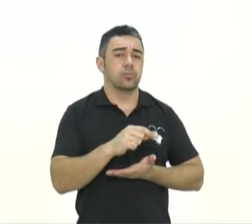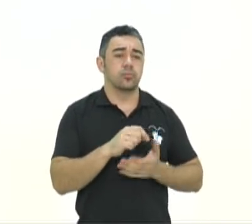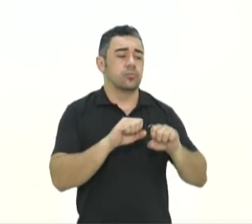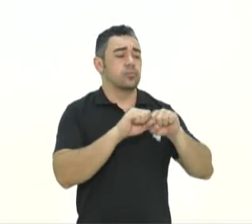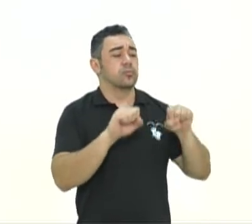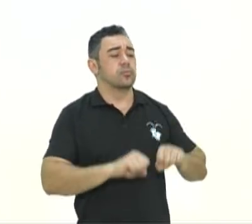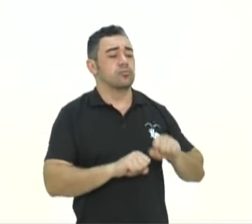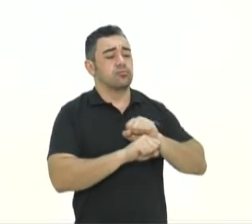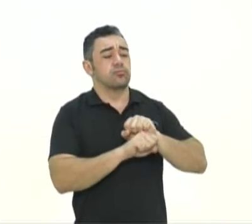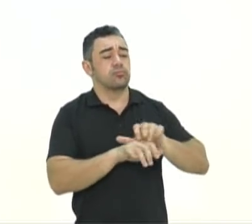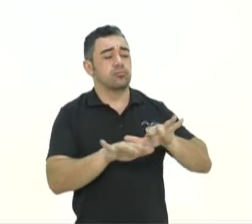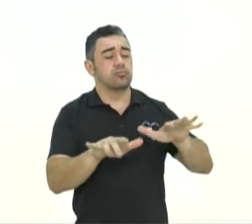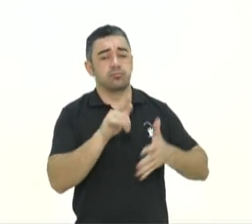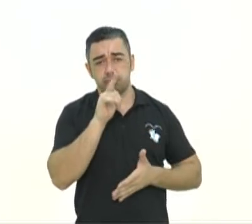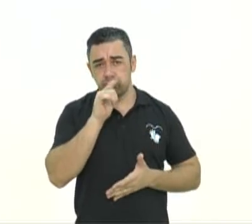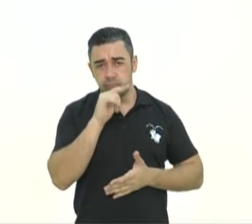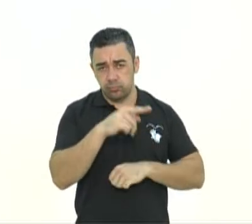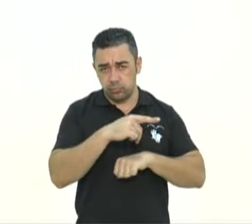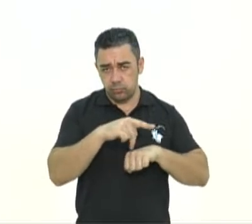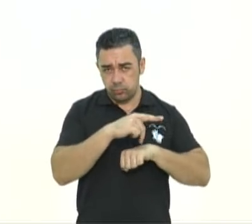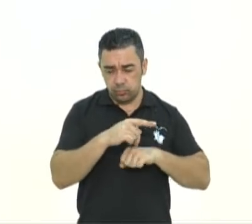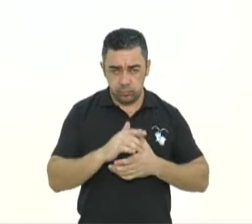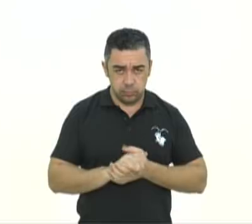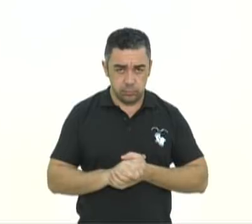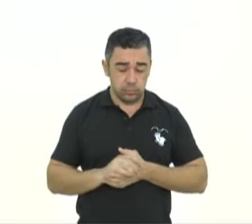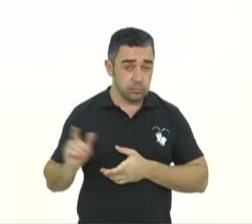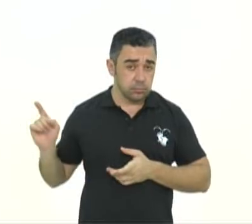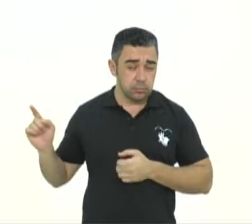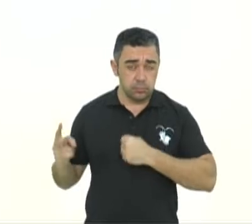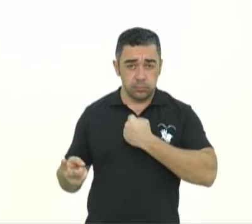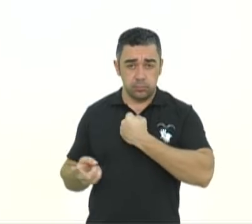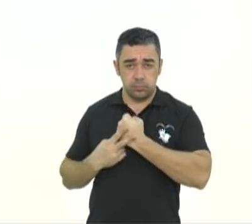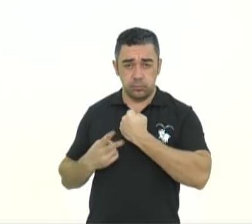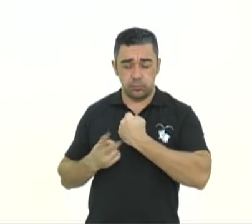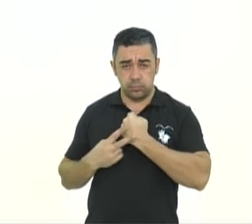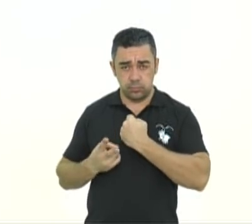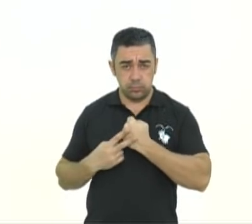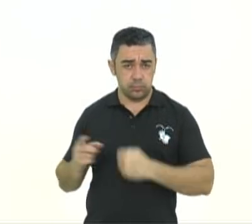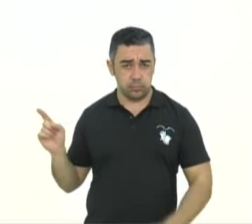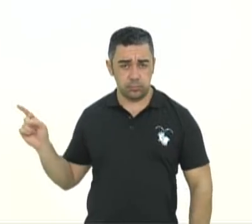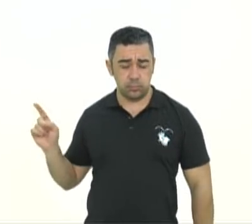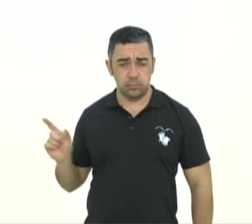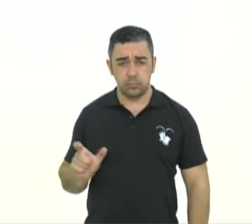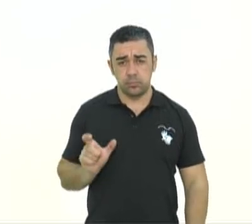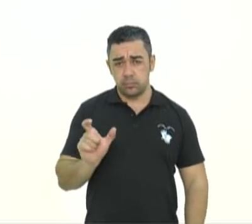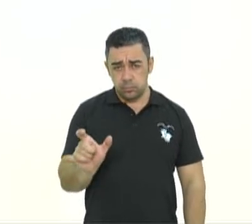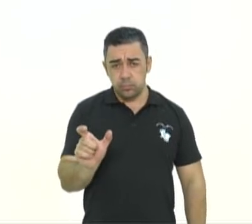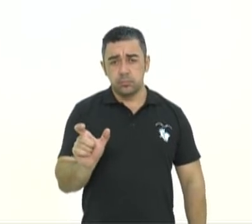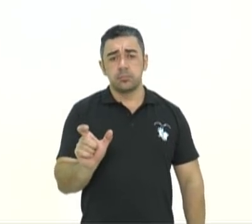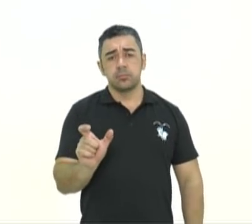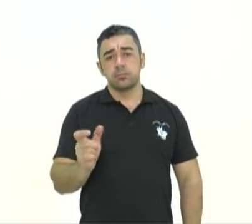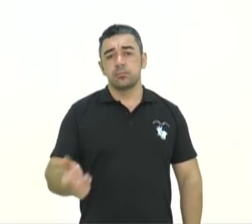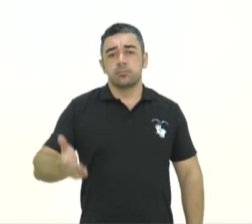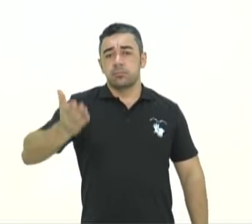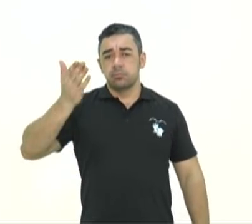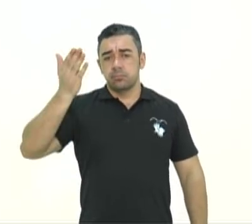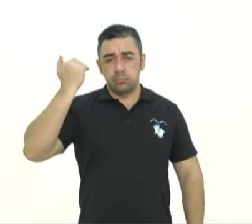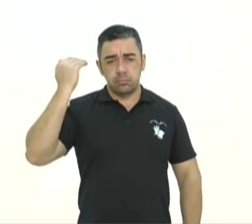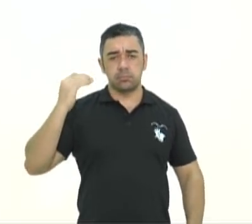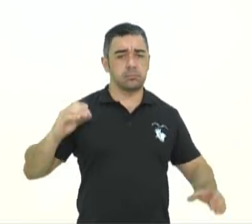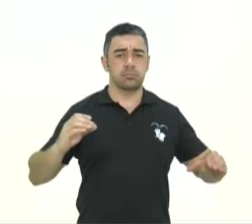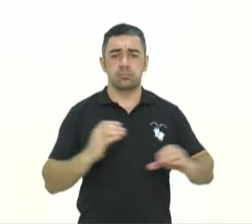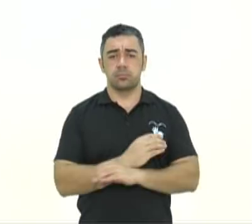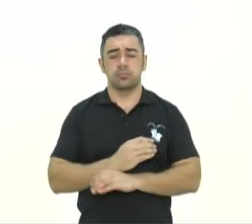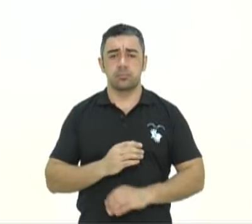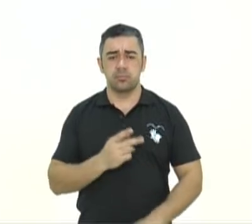de abastecimento do país. Então, o verbo destacado indica o quê? Uma ação passada e já